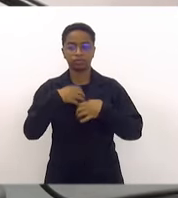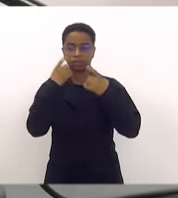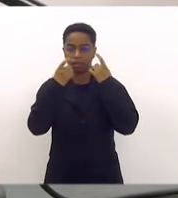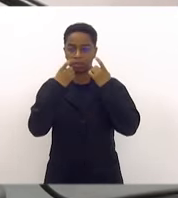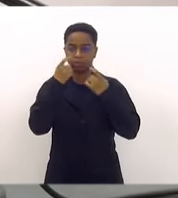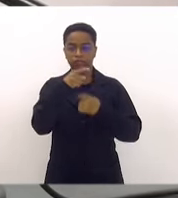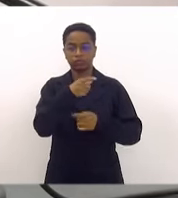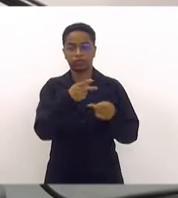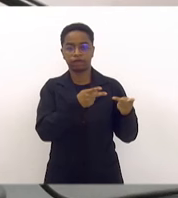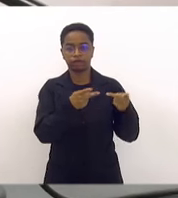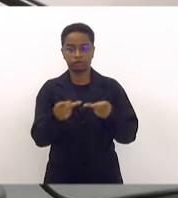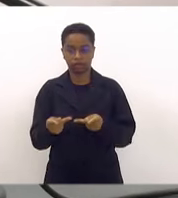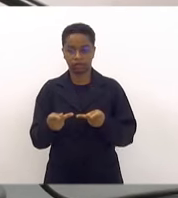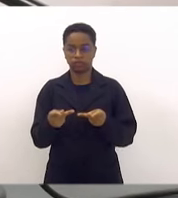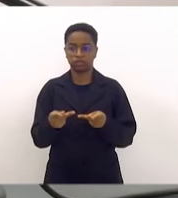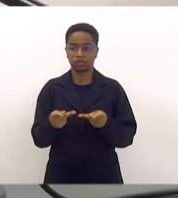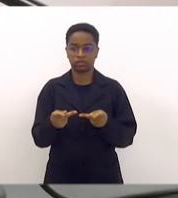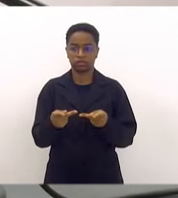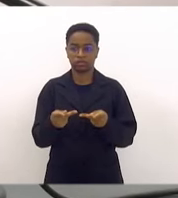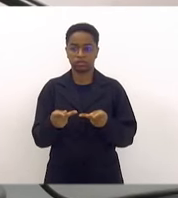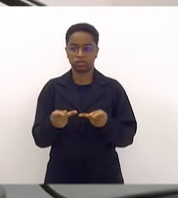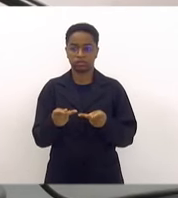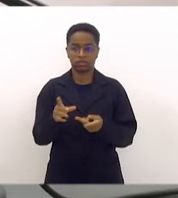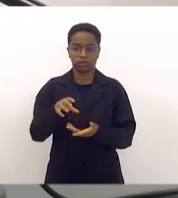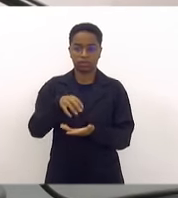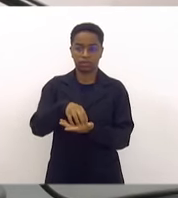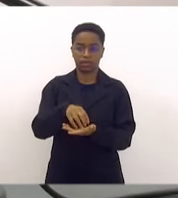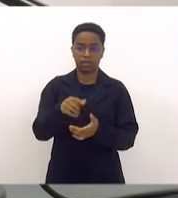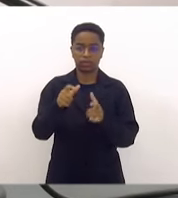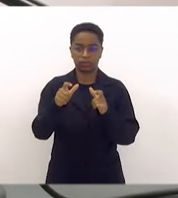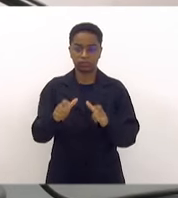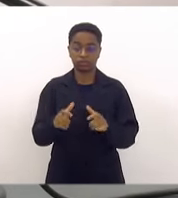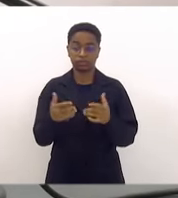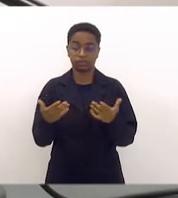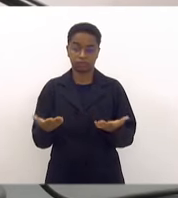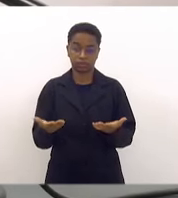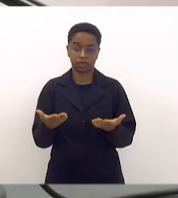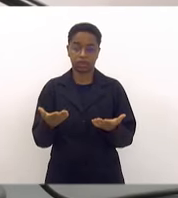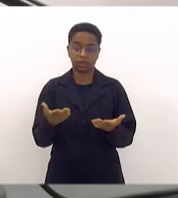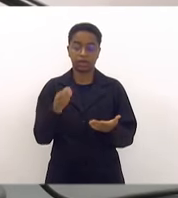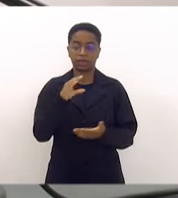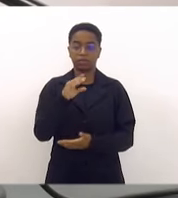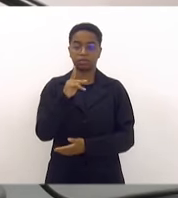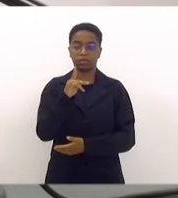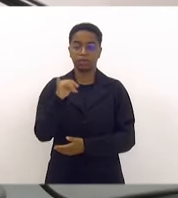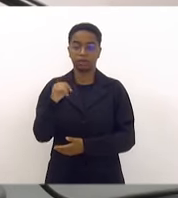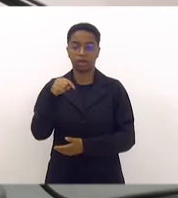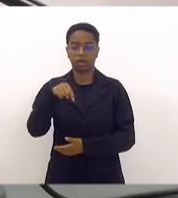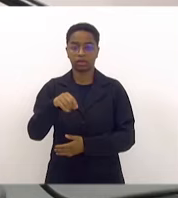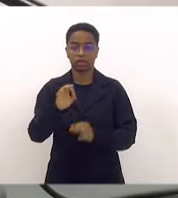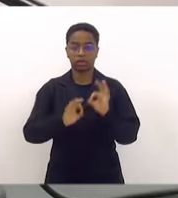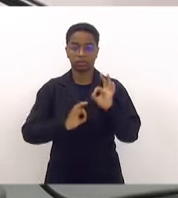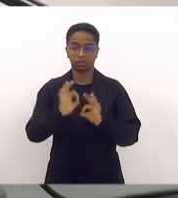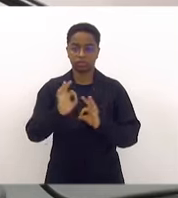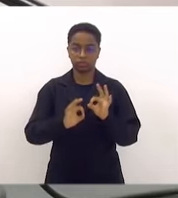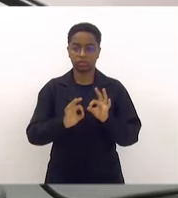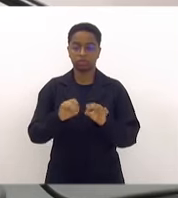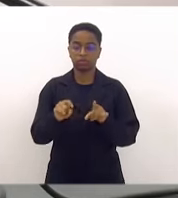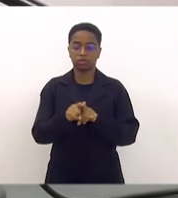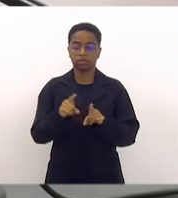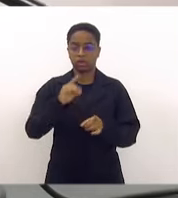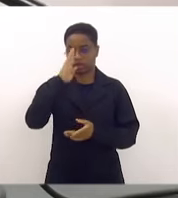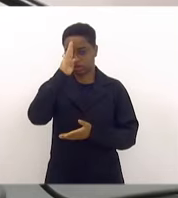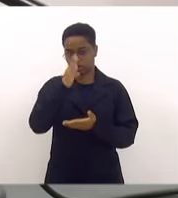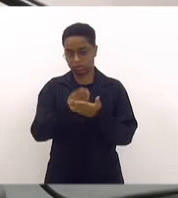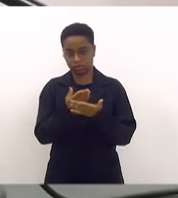sua visita quer dizer então a gente o que a CPI aqui foi montado e e acredito que todos